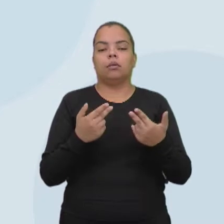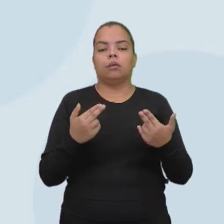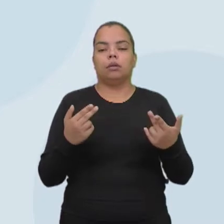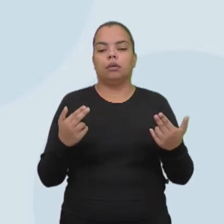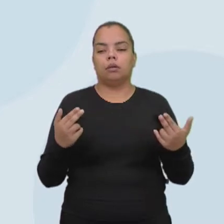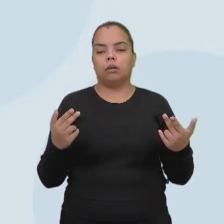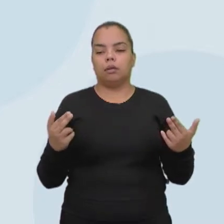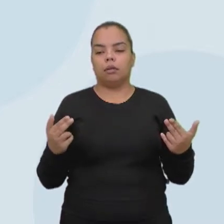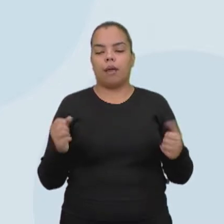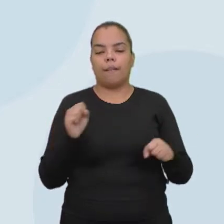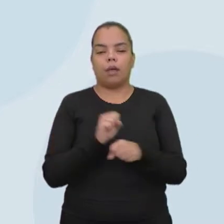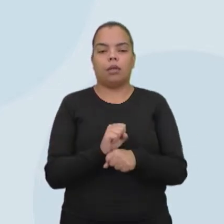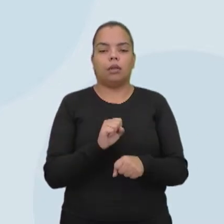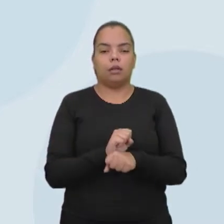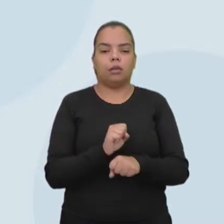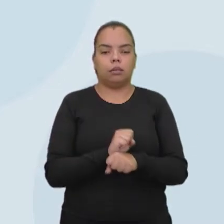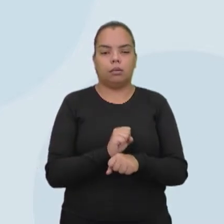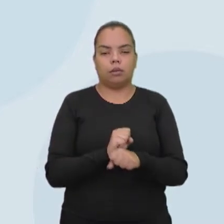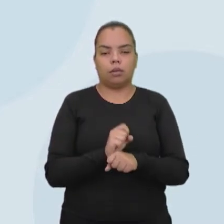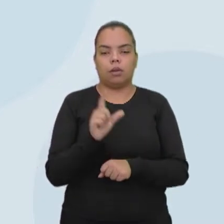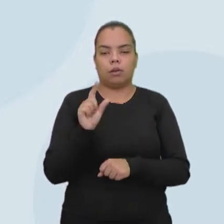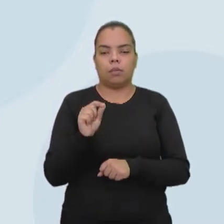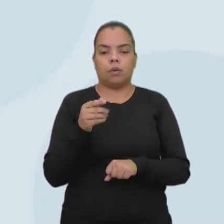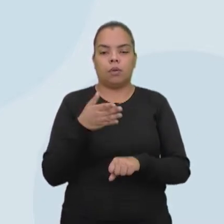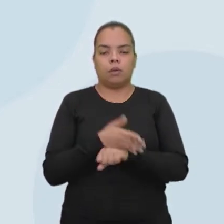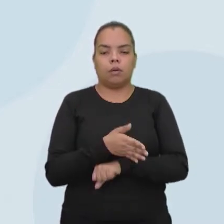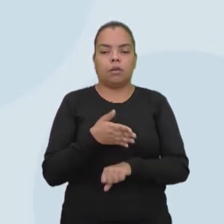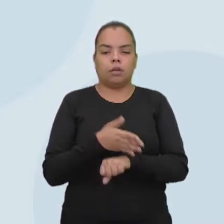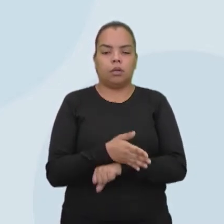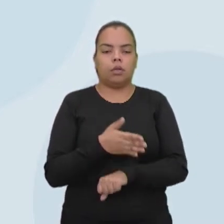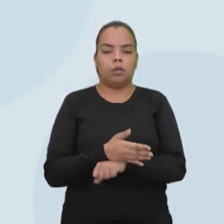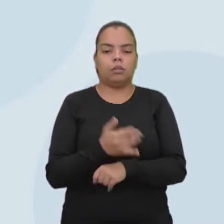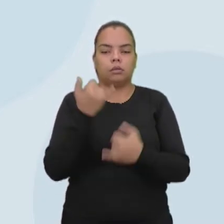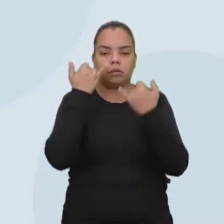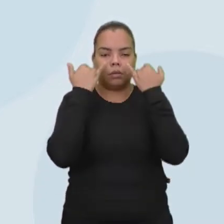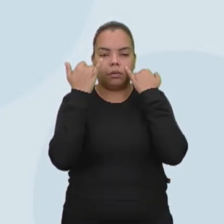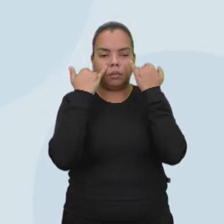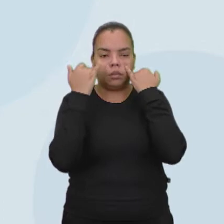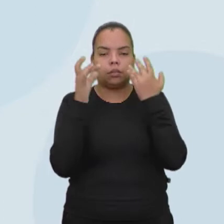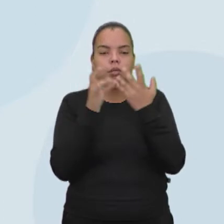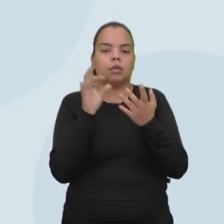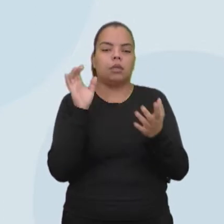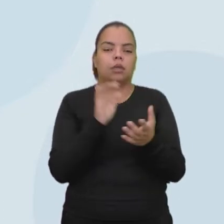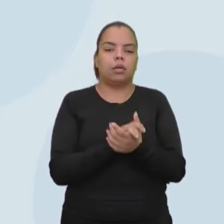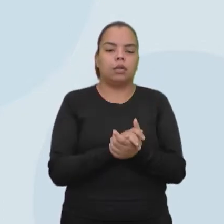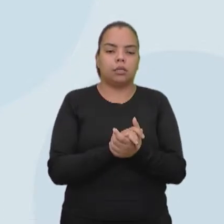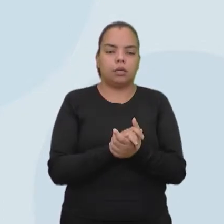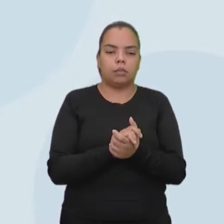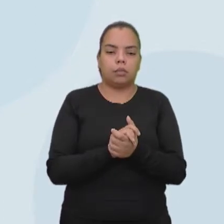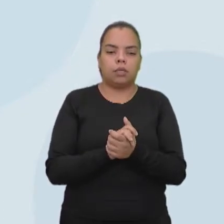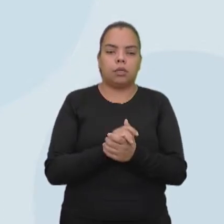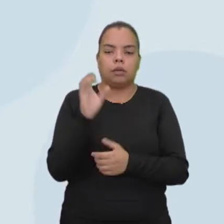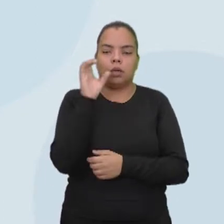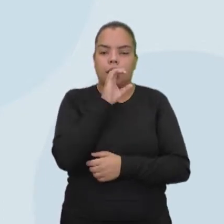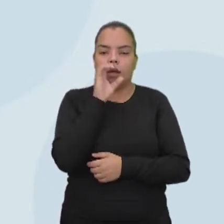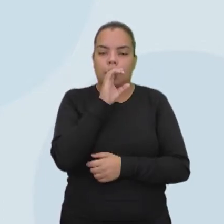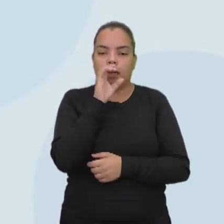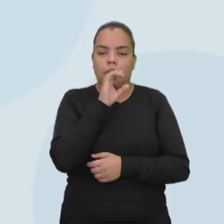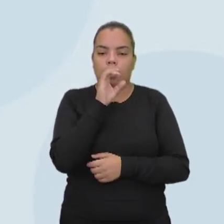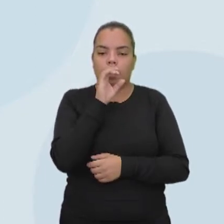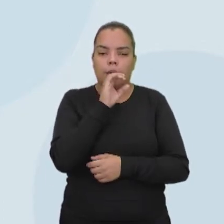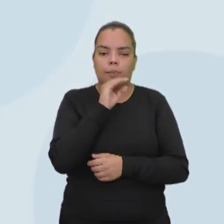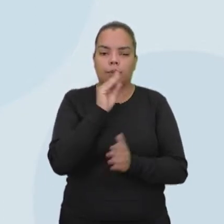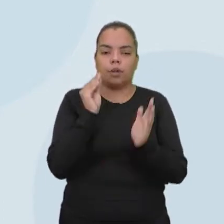Unidas indica que o pouco acesso à informação, o casamento precoce e a falta de poder de decisão das